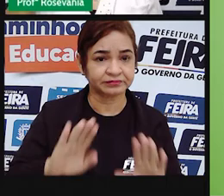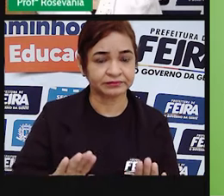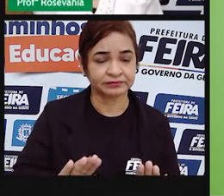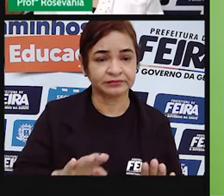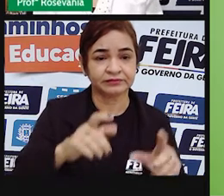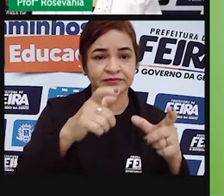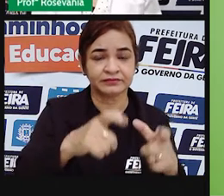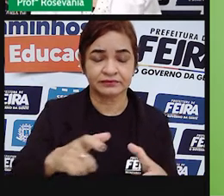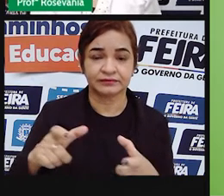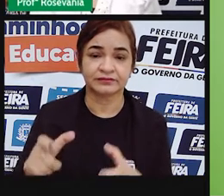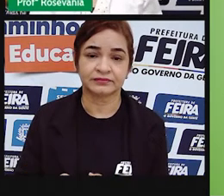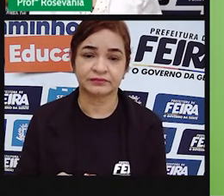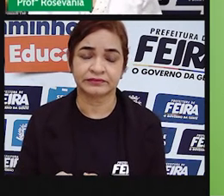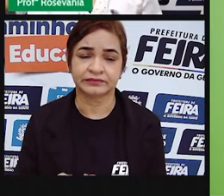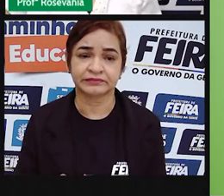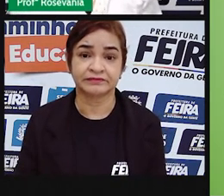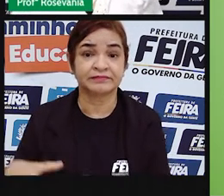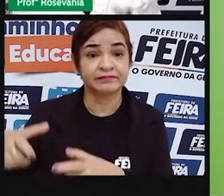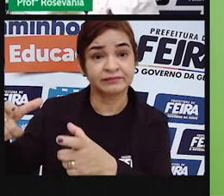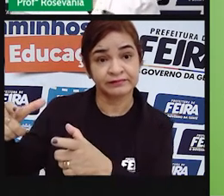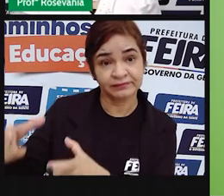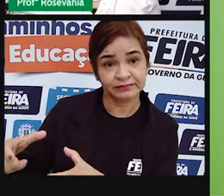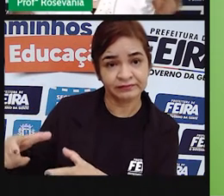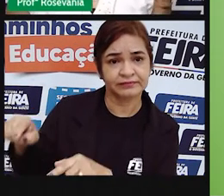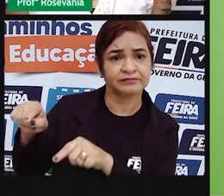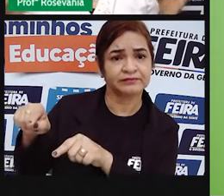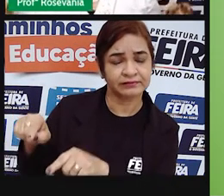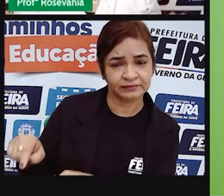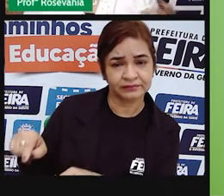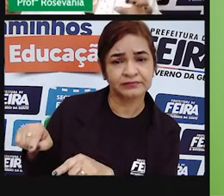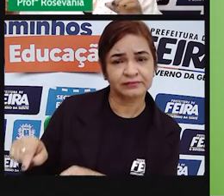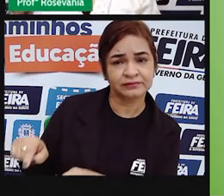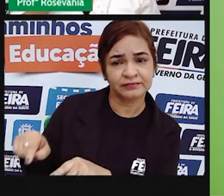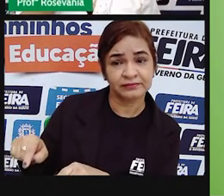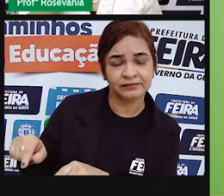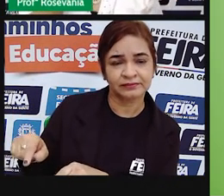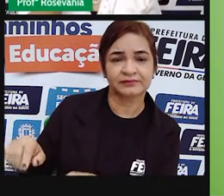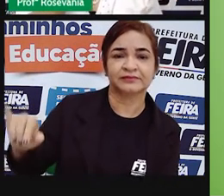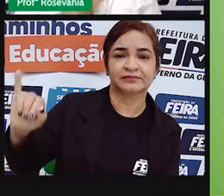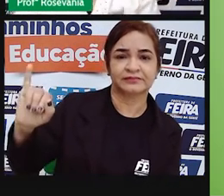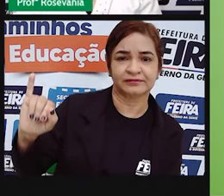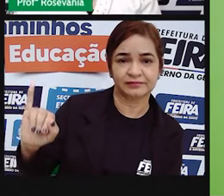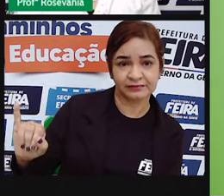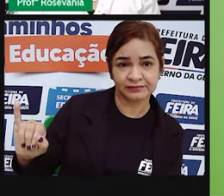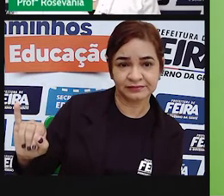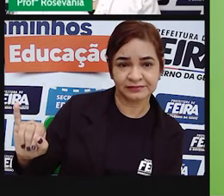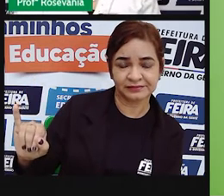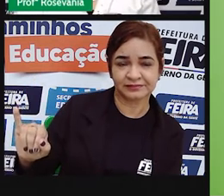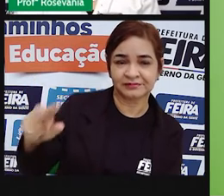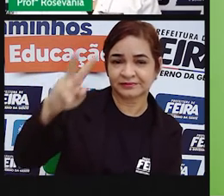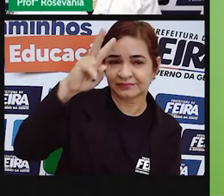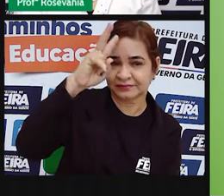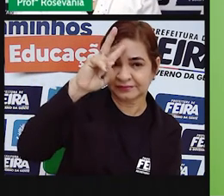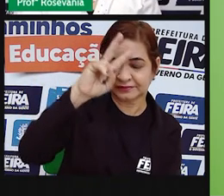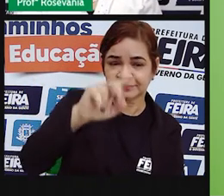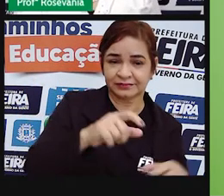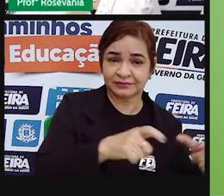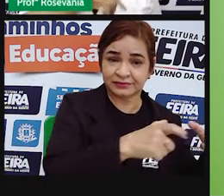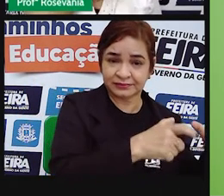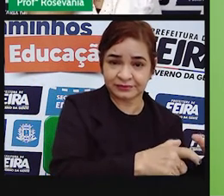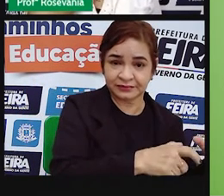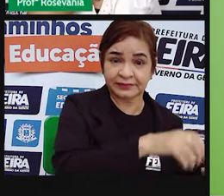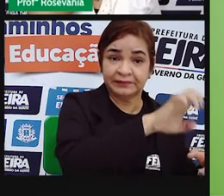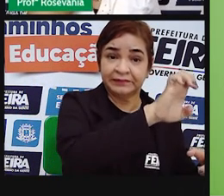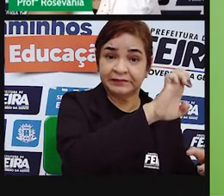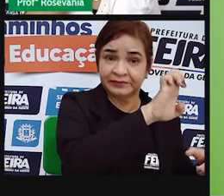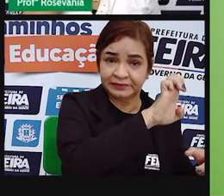para este canto que eu cheguei eu chamo de migração falar ó digitar Cadinho com a letra